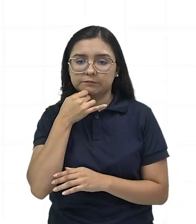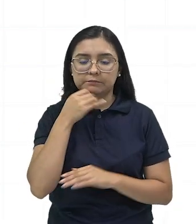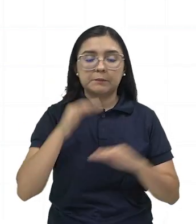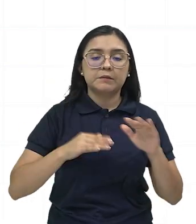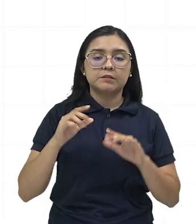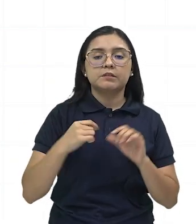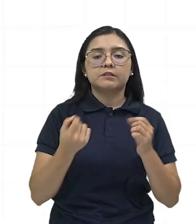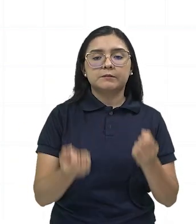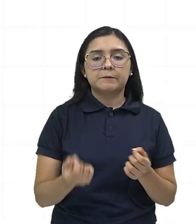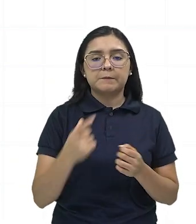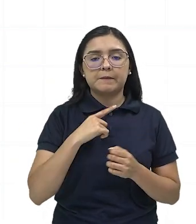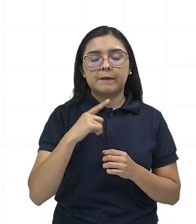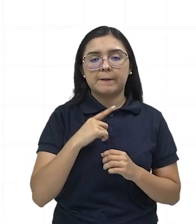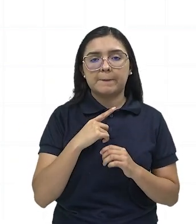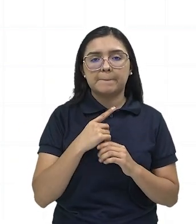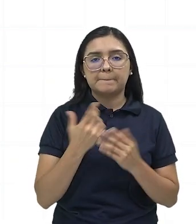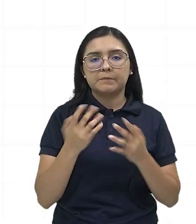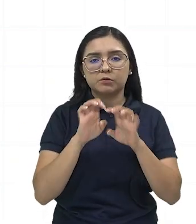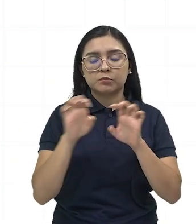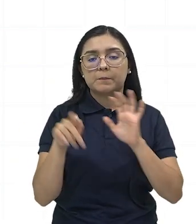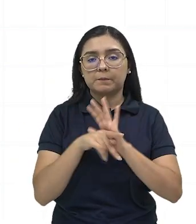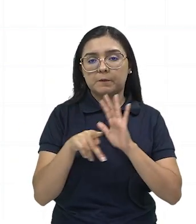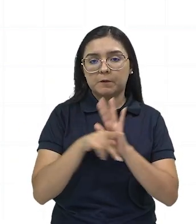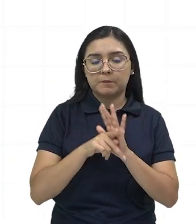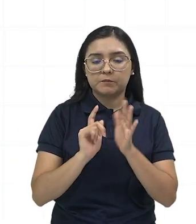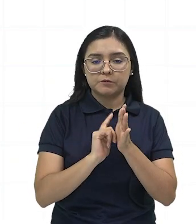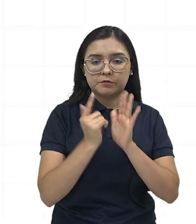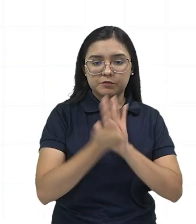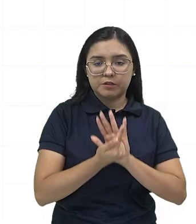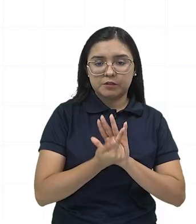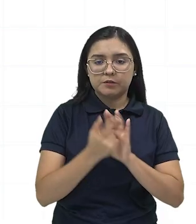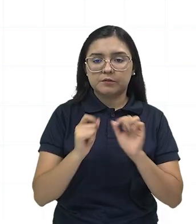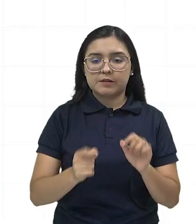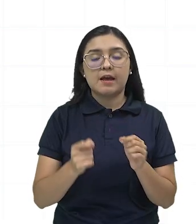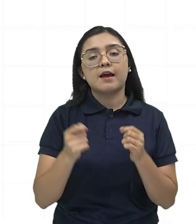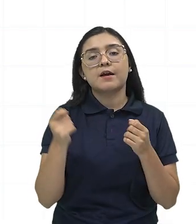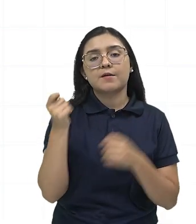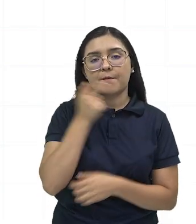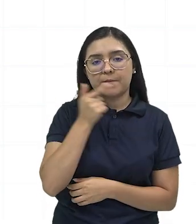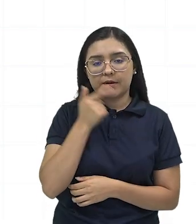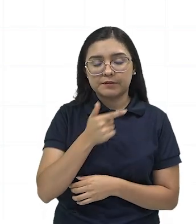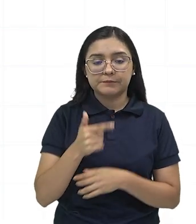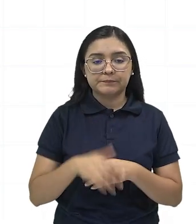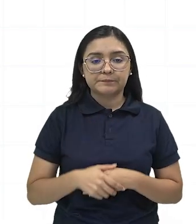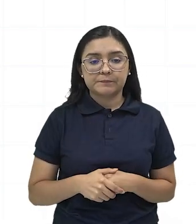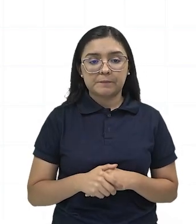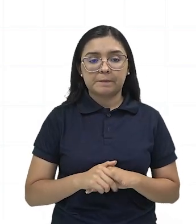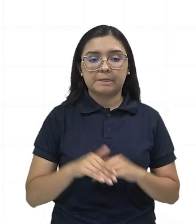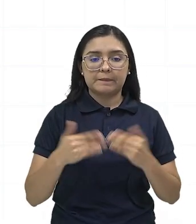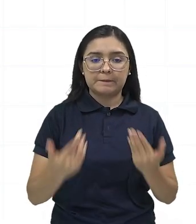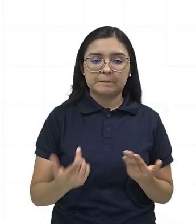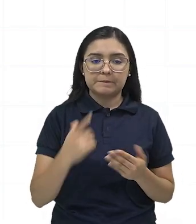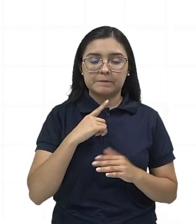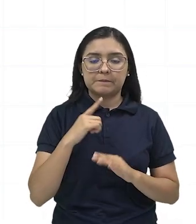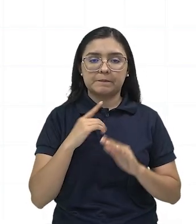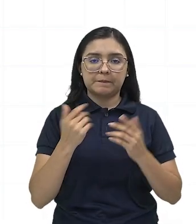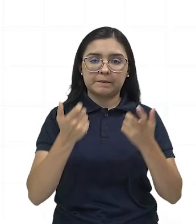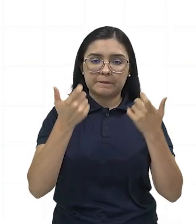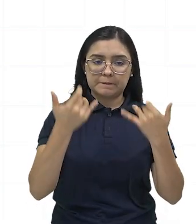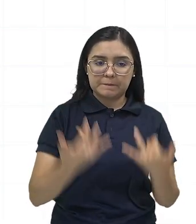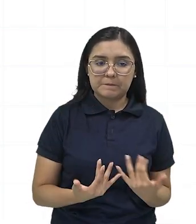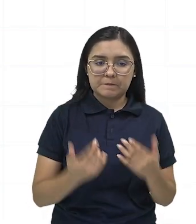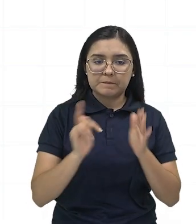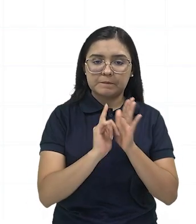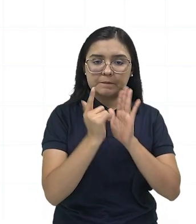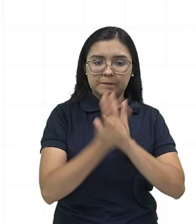estruturas clássicas da comédia e da tragédia. E já que nós falamos sobre os gêneros lírico, épico e dramático, a gente vai